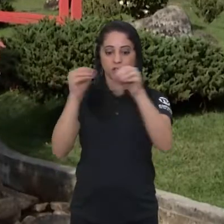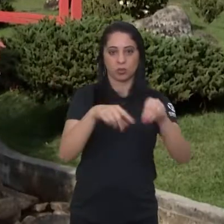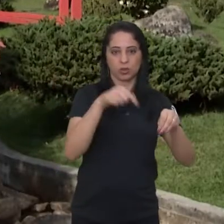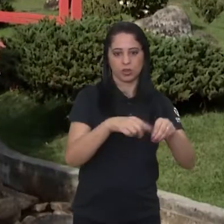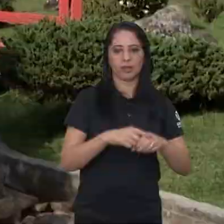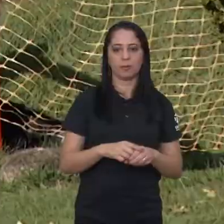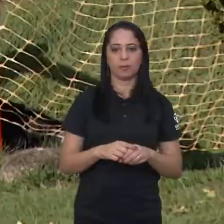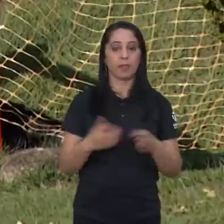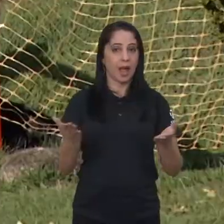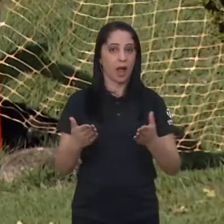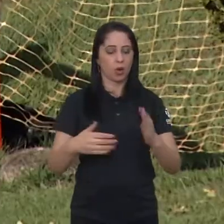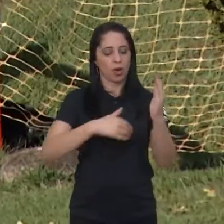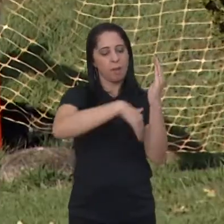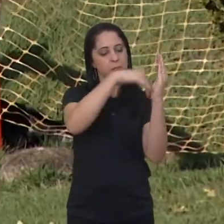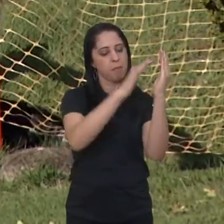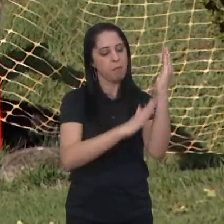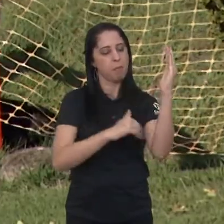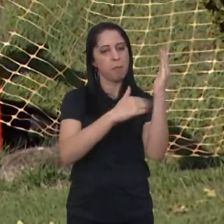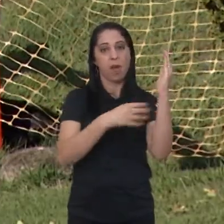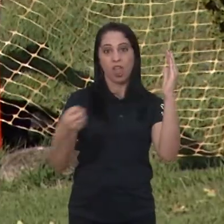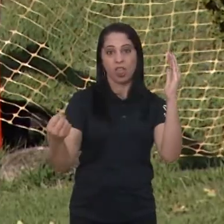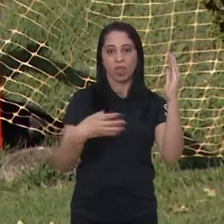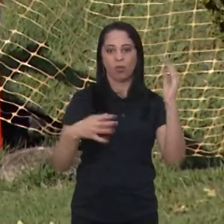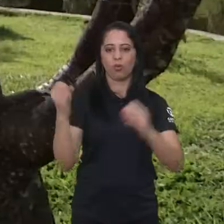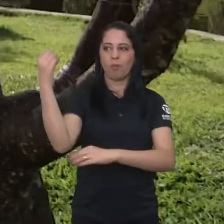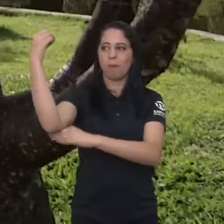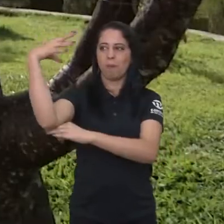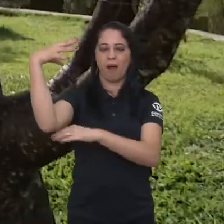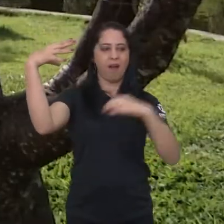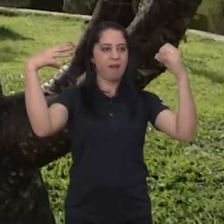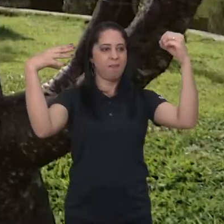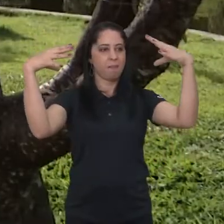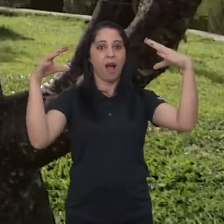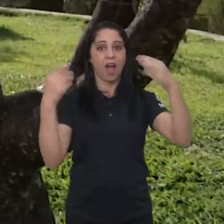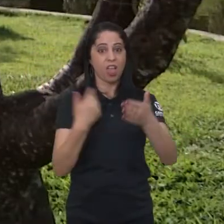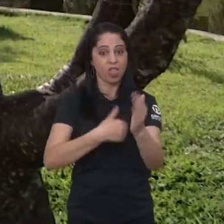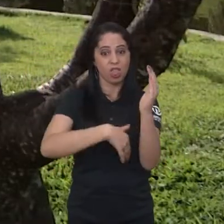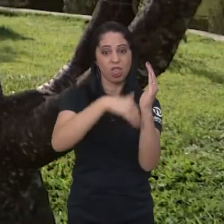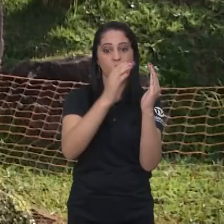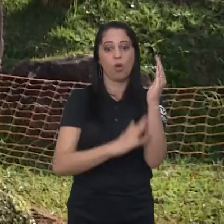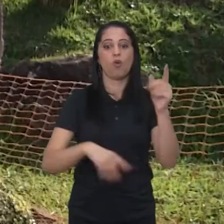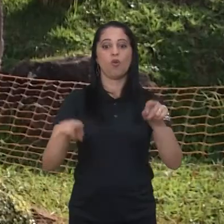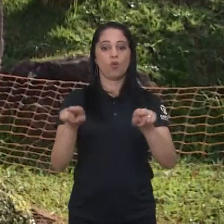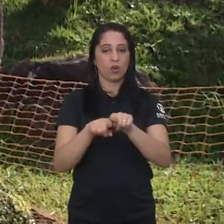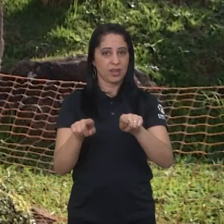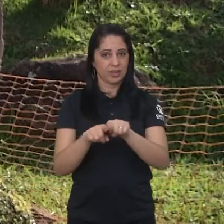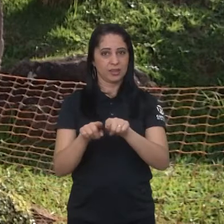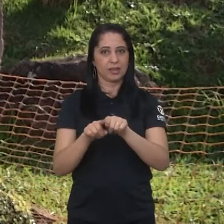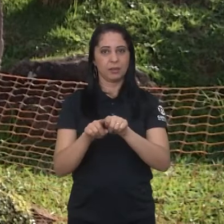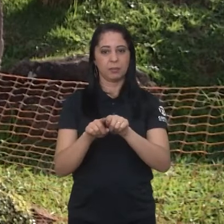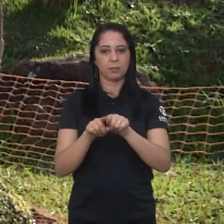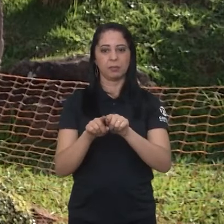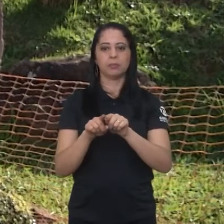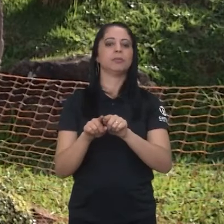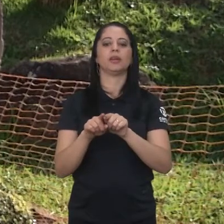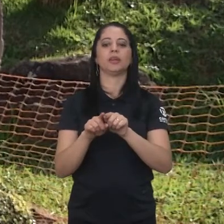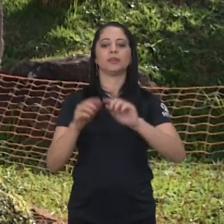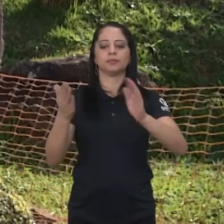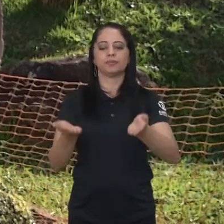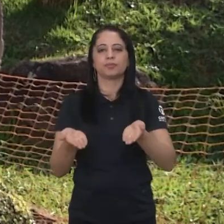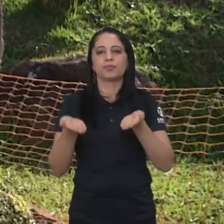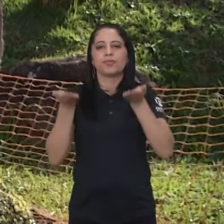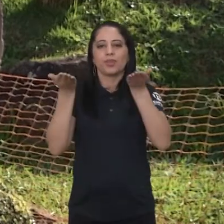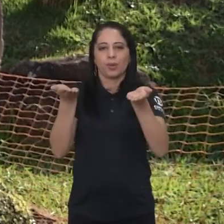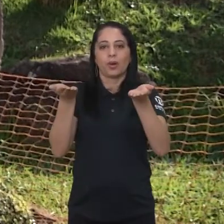pintura e iluminação, a praça também vai passar por melhorias com a instalação de postes e um novo santuário, conhecido